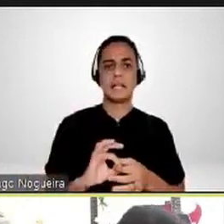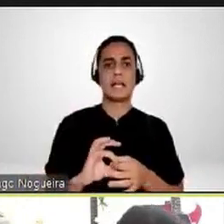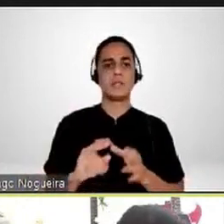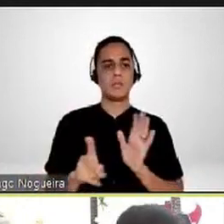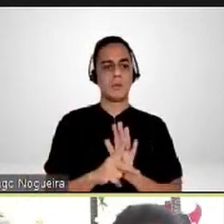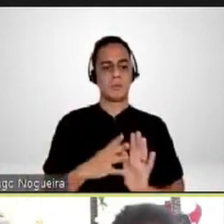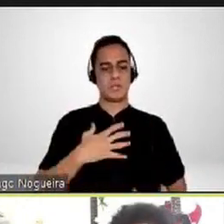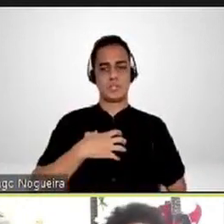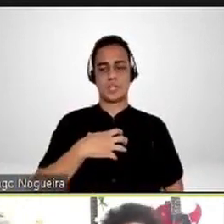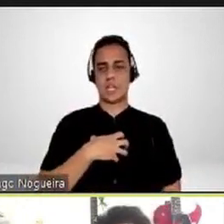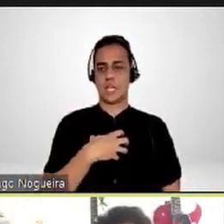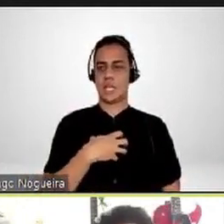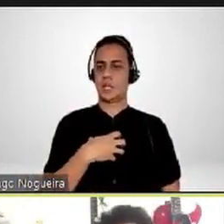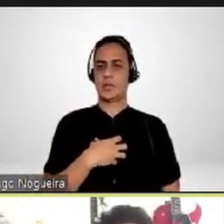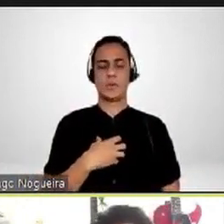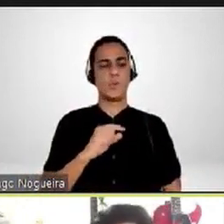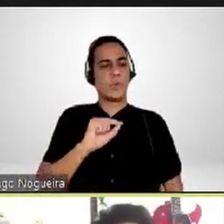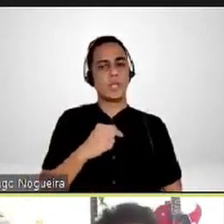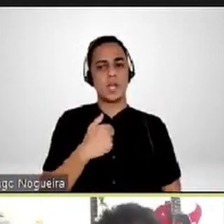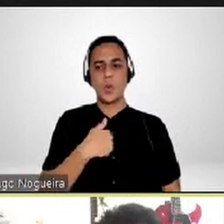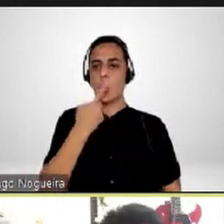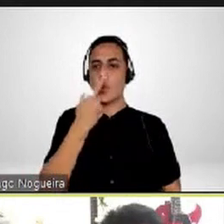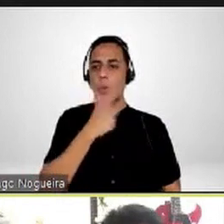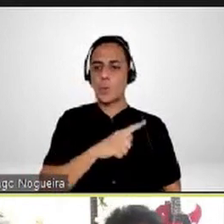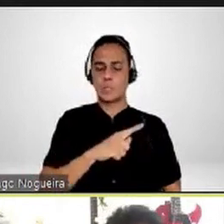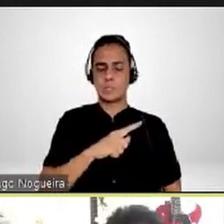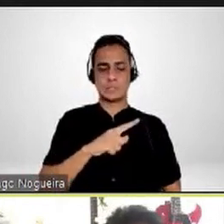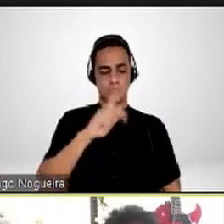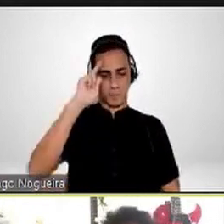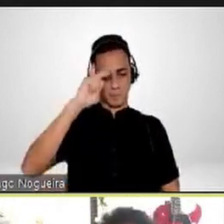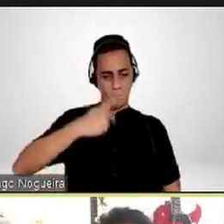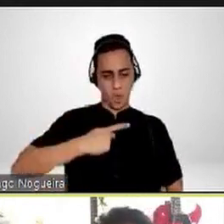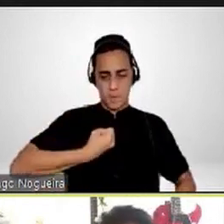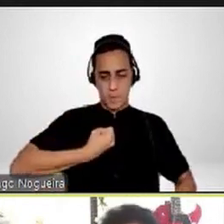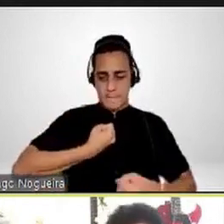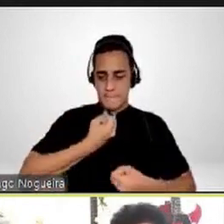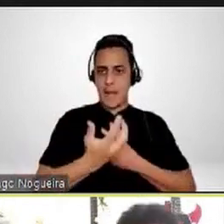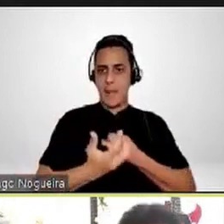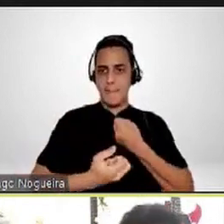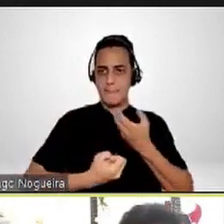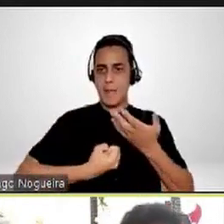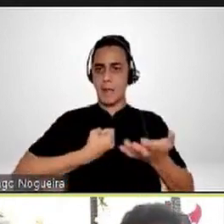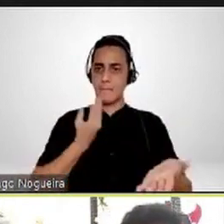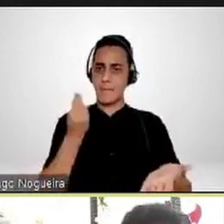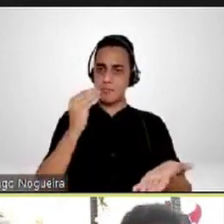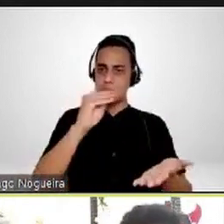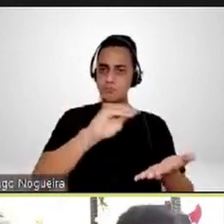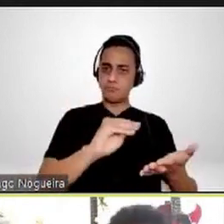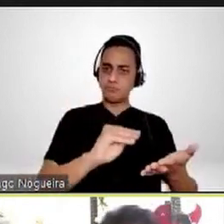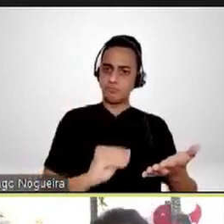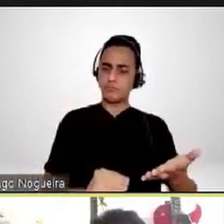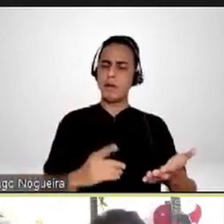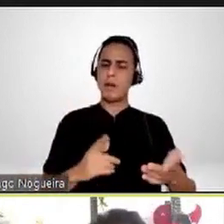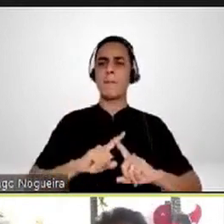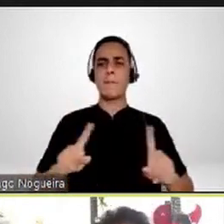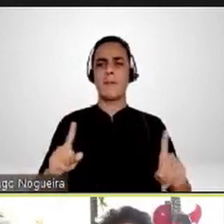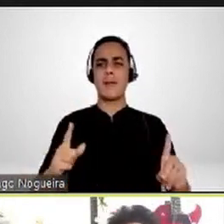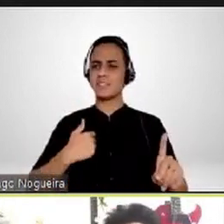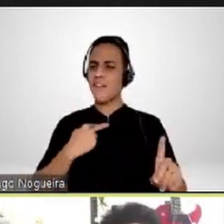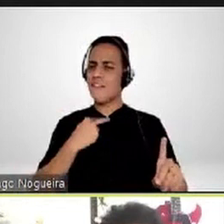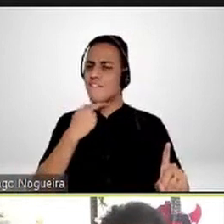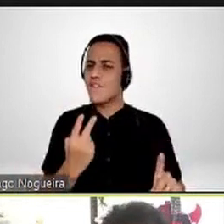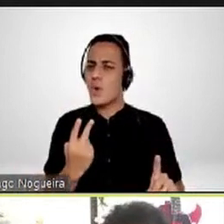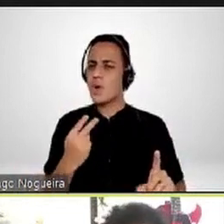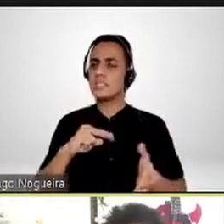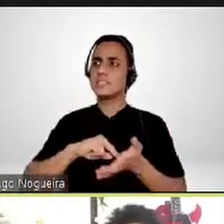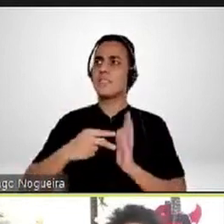o máximo daquilo que eu coloco do eu. E eu busco a minha voz, né? Você pode fazer uma crítica, esse